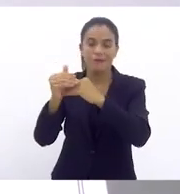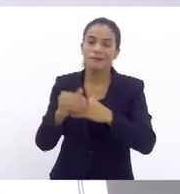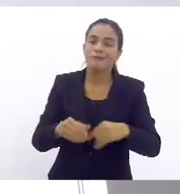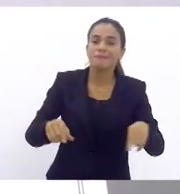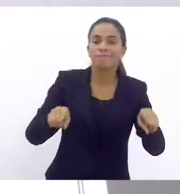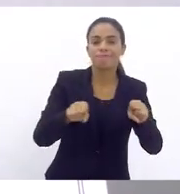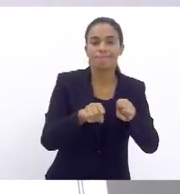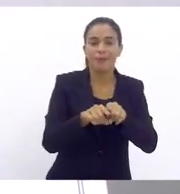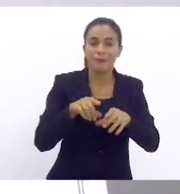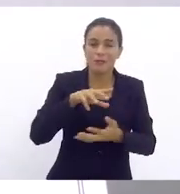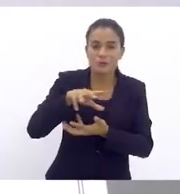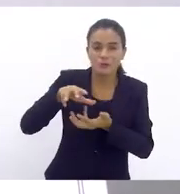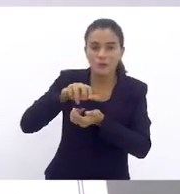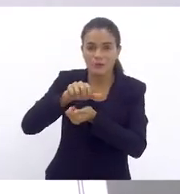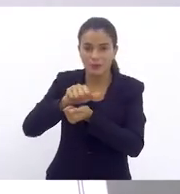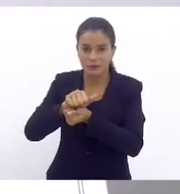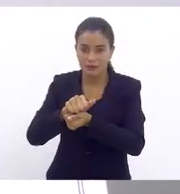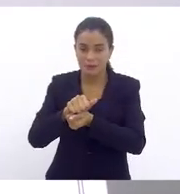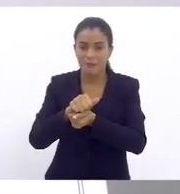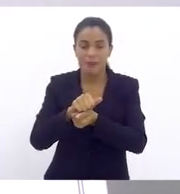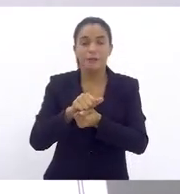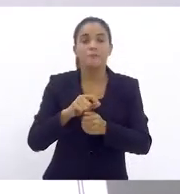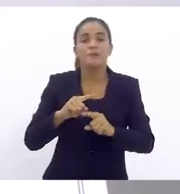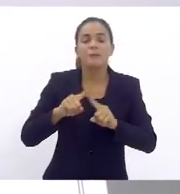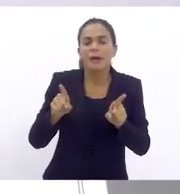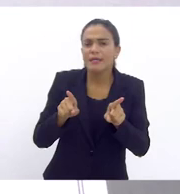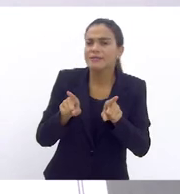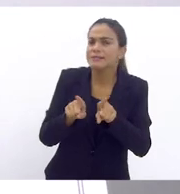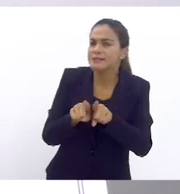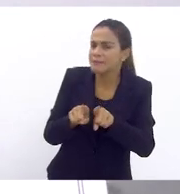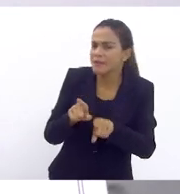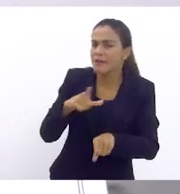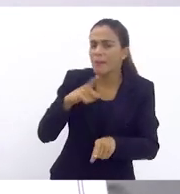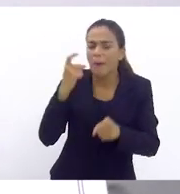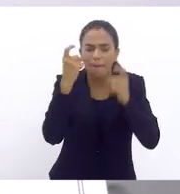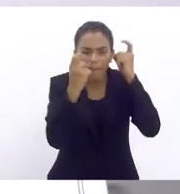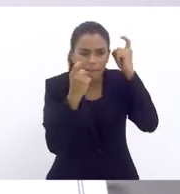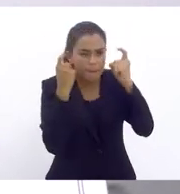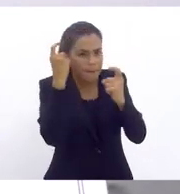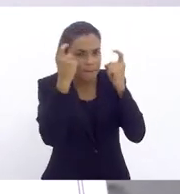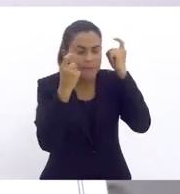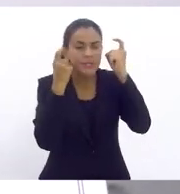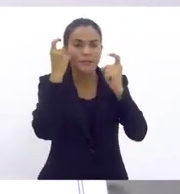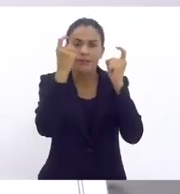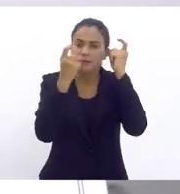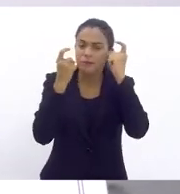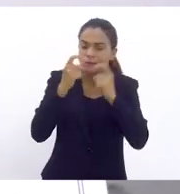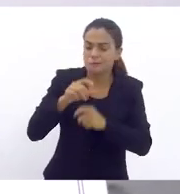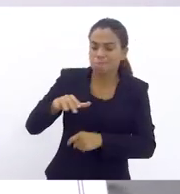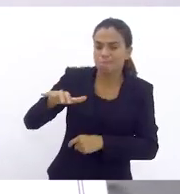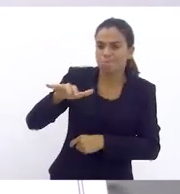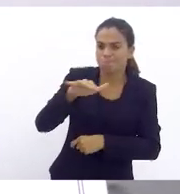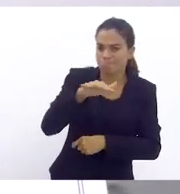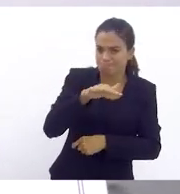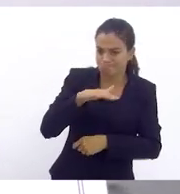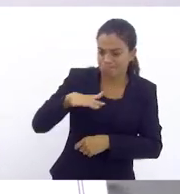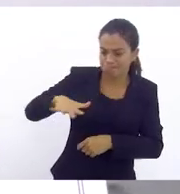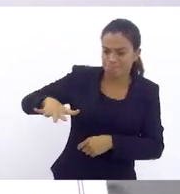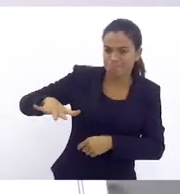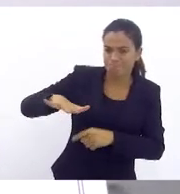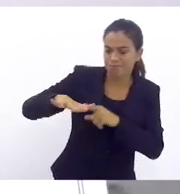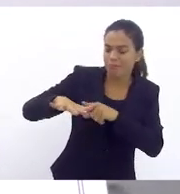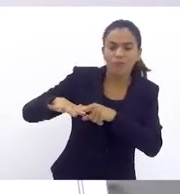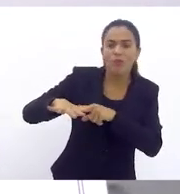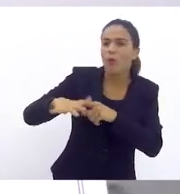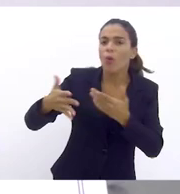a sustentabilidade e fora isso nós temos uma preocupação também com a questão territorial ou